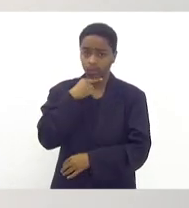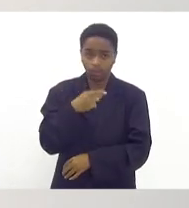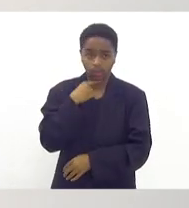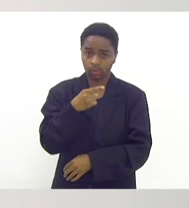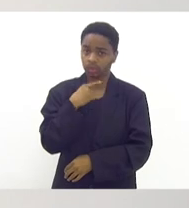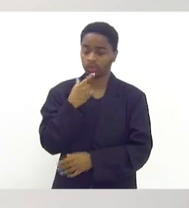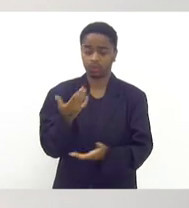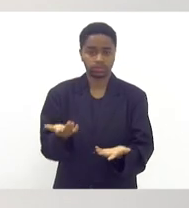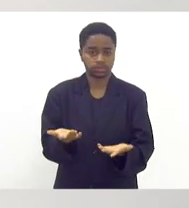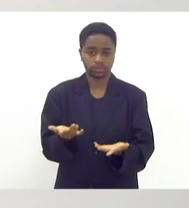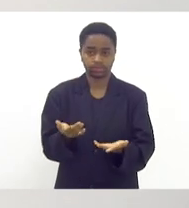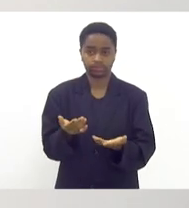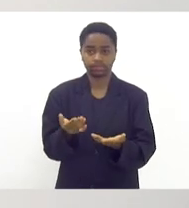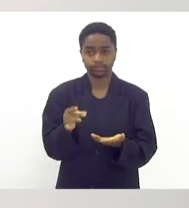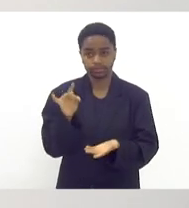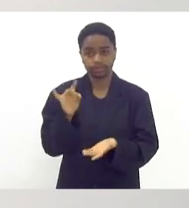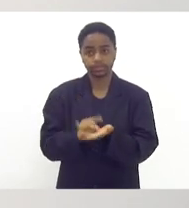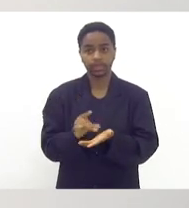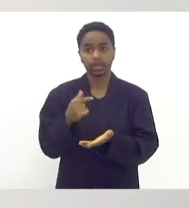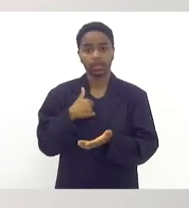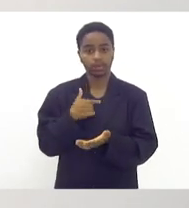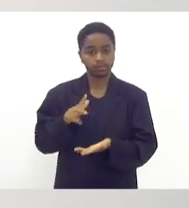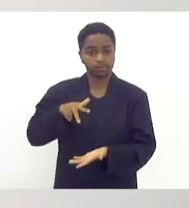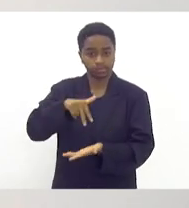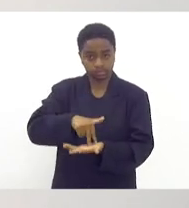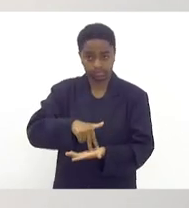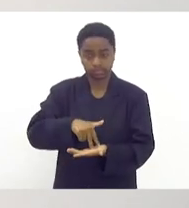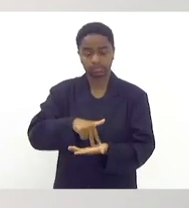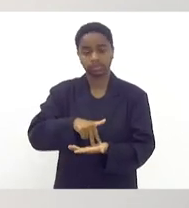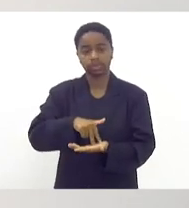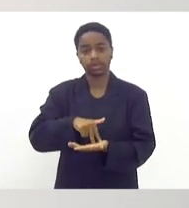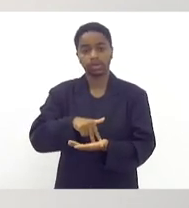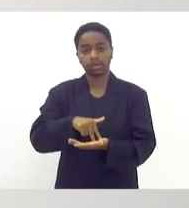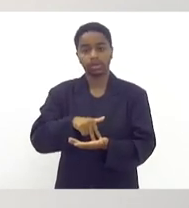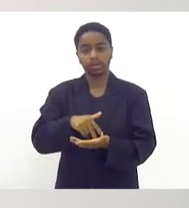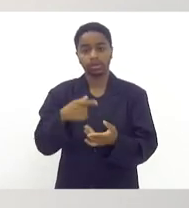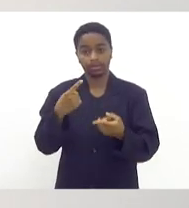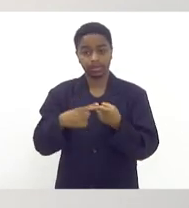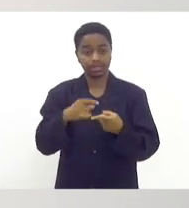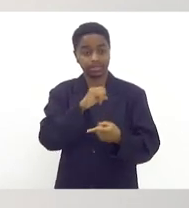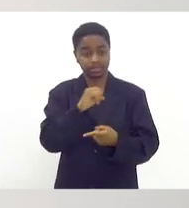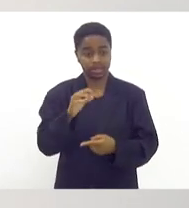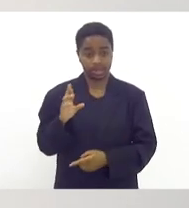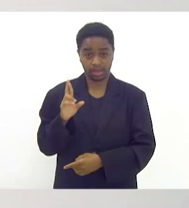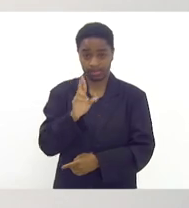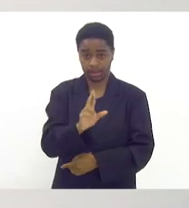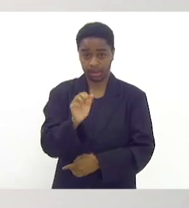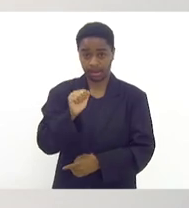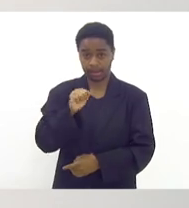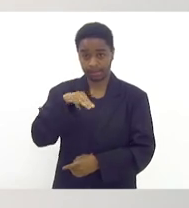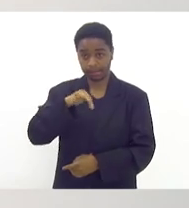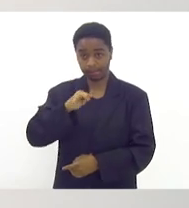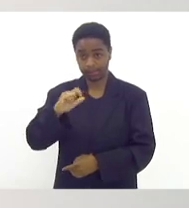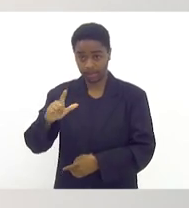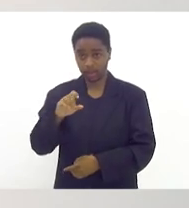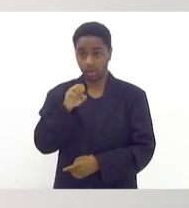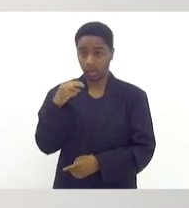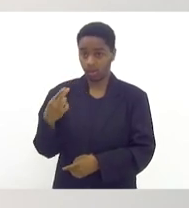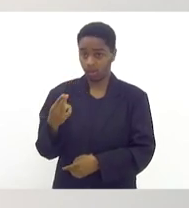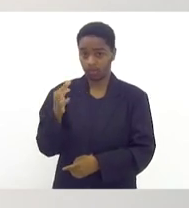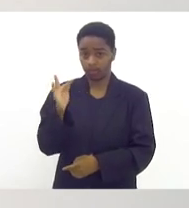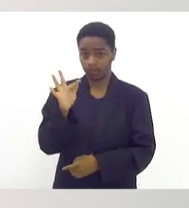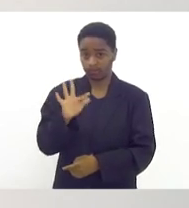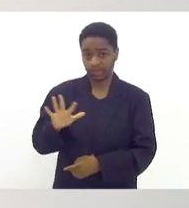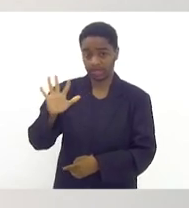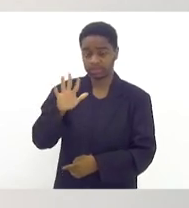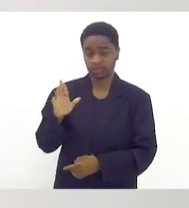desumano então assim eu vim aqui especificamente para quando algum representante da 1000 ou se for alguma Federação que